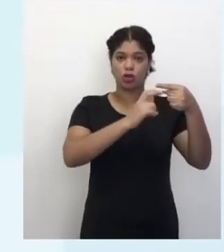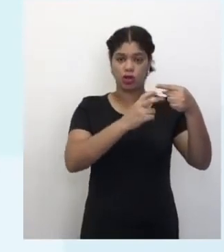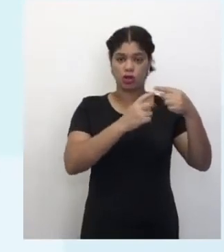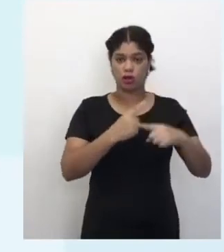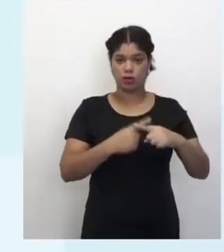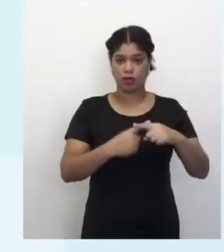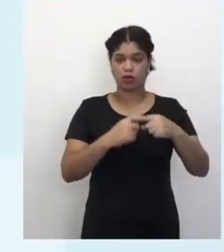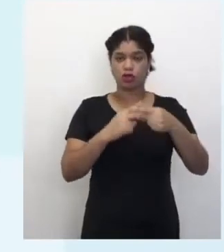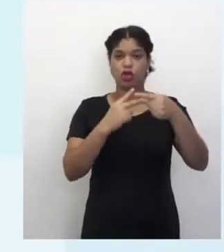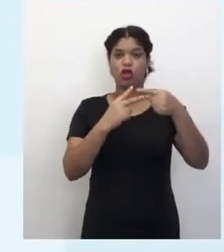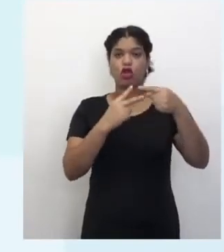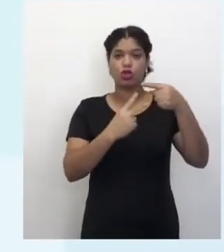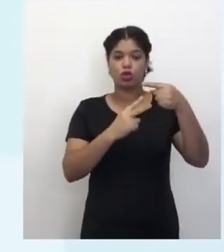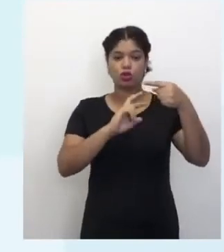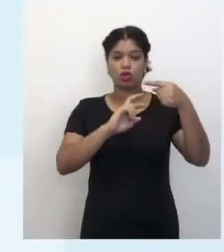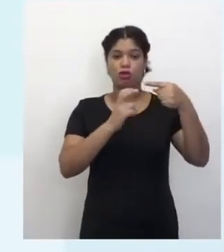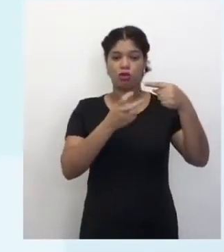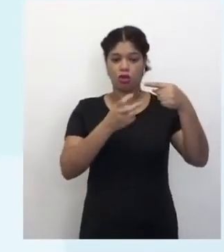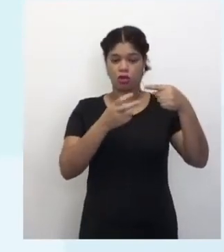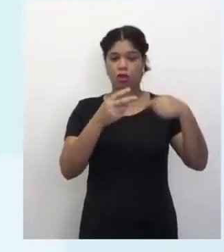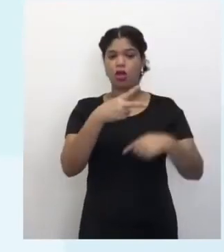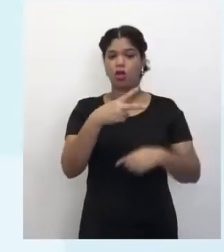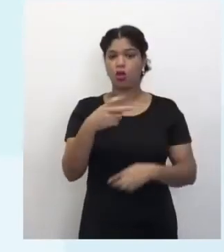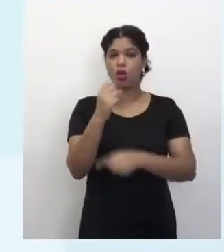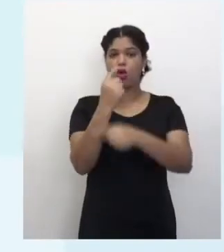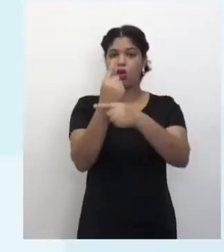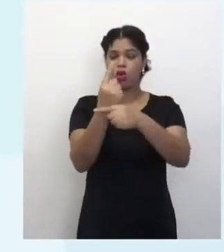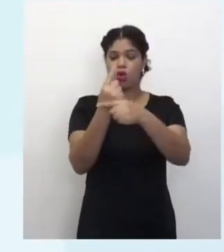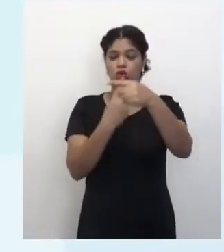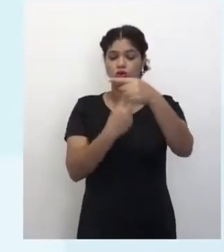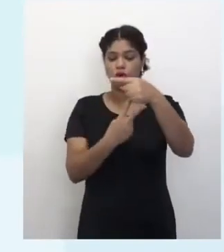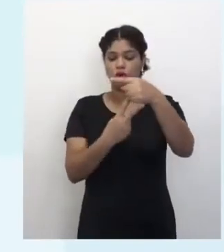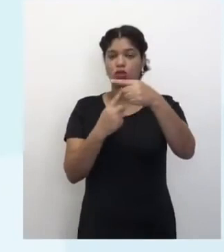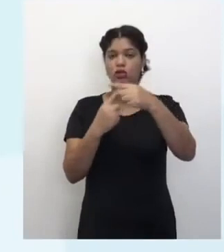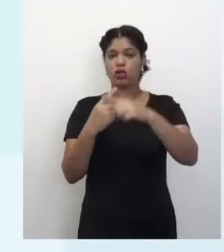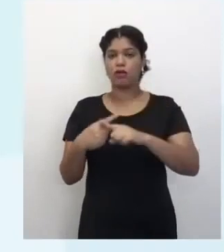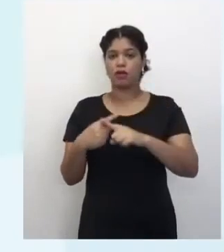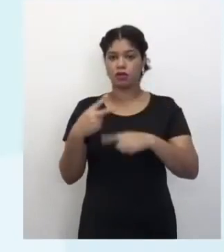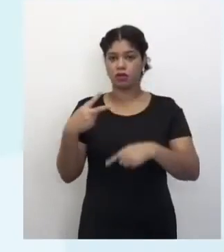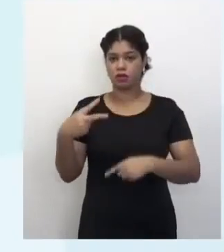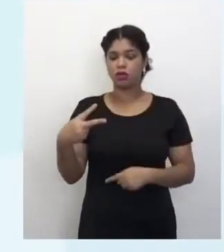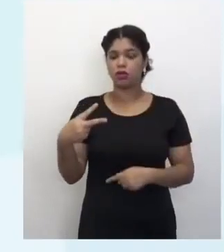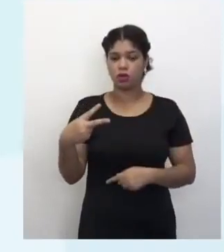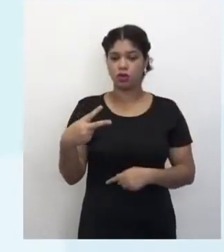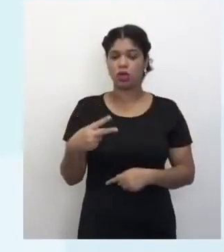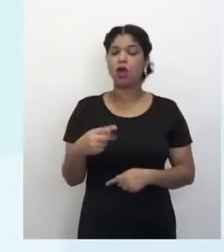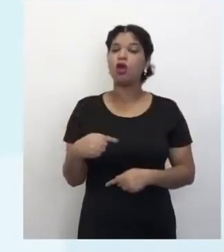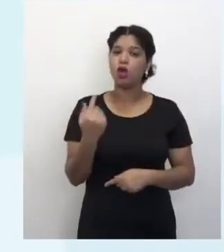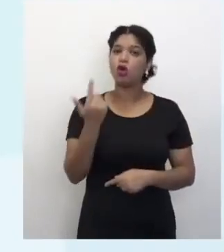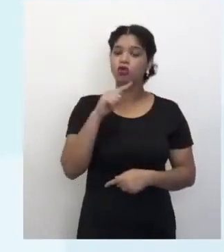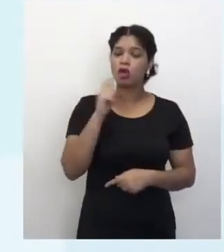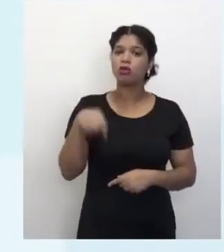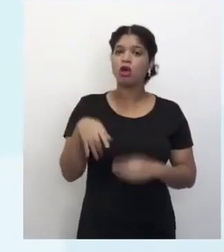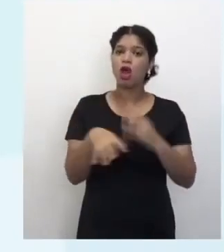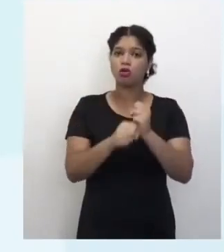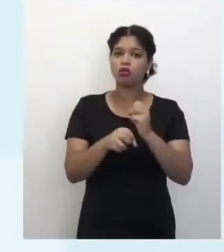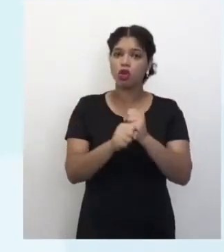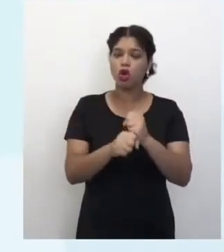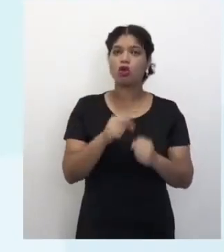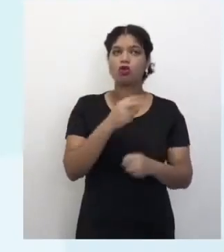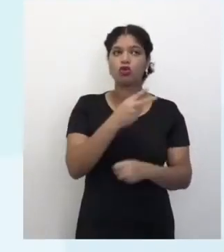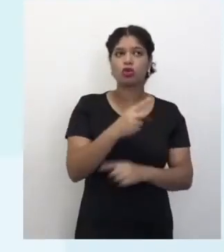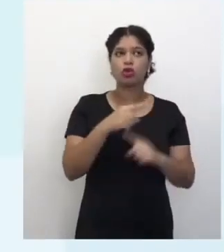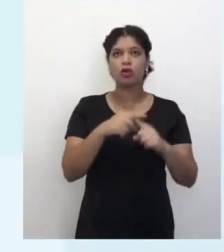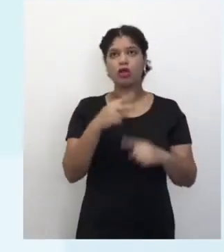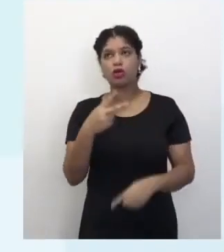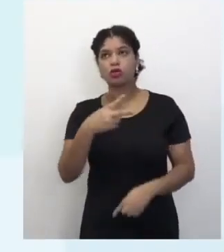2. Depois aqui, ó, sai de novo, né? Esse 2 à quinta, sai 2 vezes. Então, agora a gente consegue calcular, né? 2 vezes 2, que